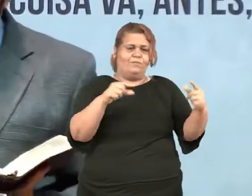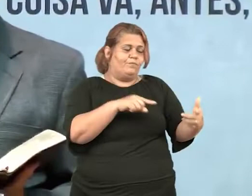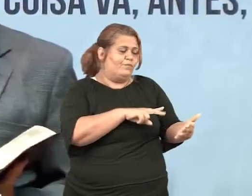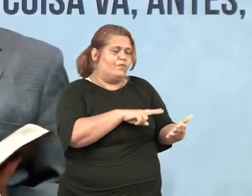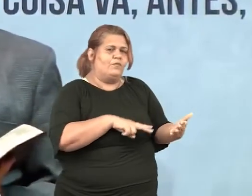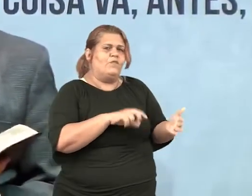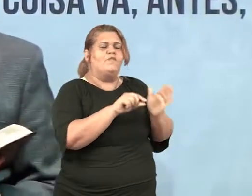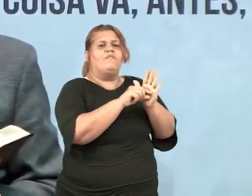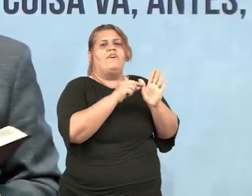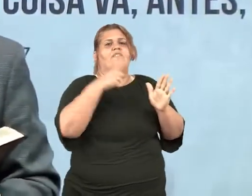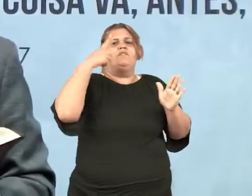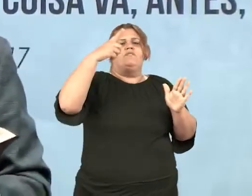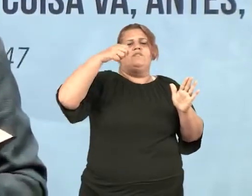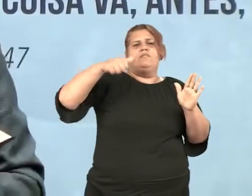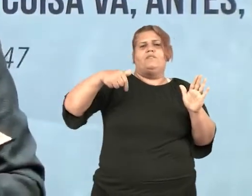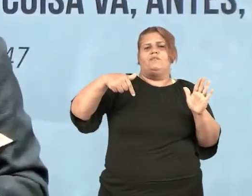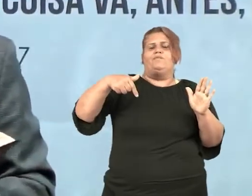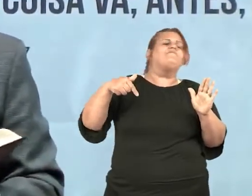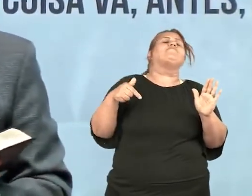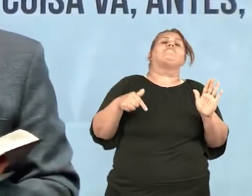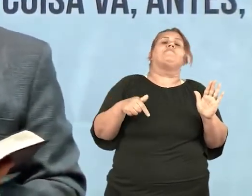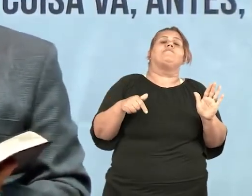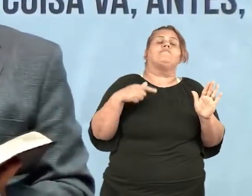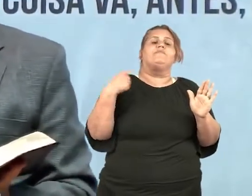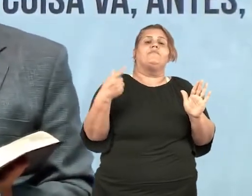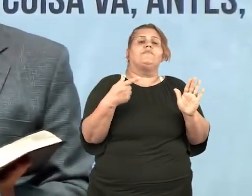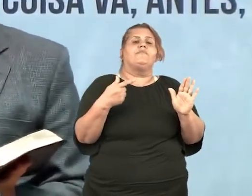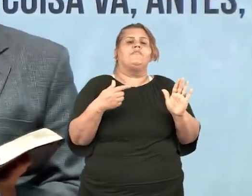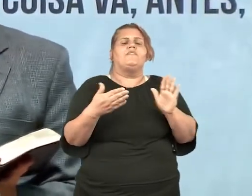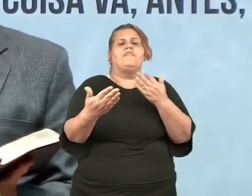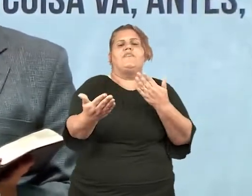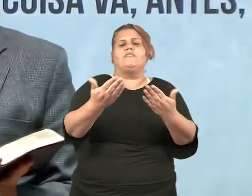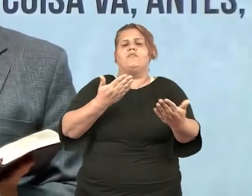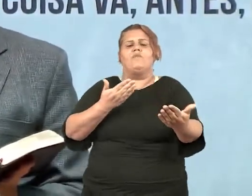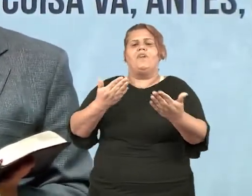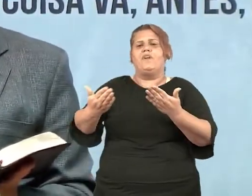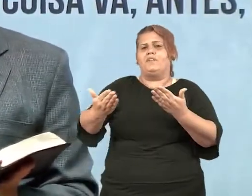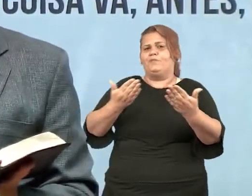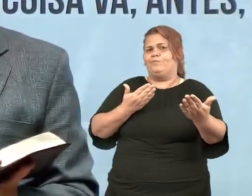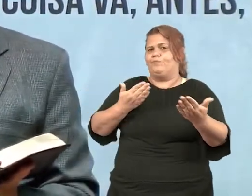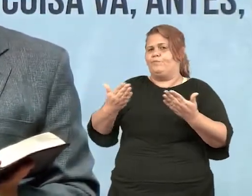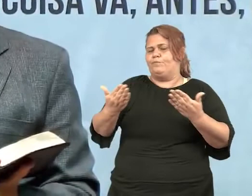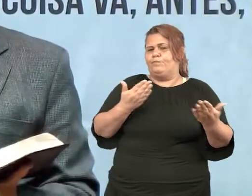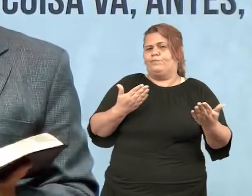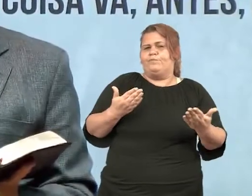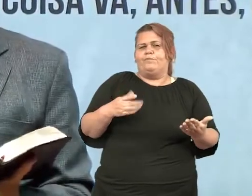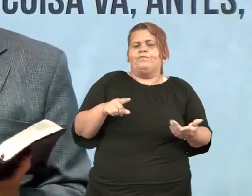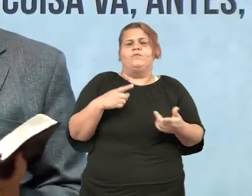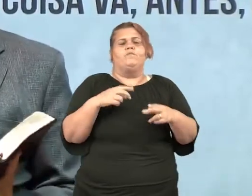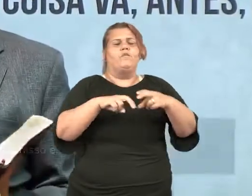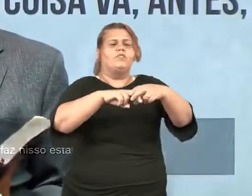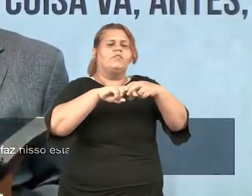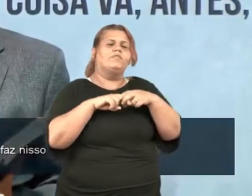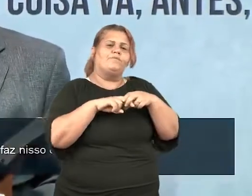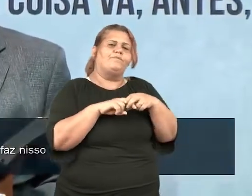que no verso 17, ele estabelece algo interessante.